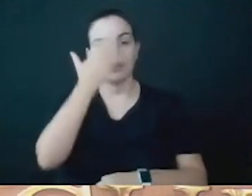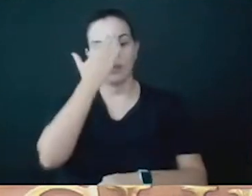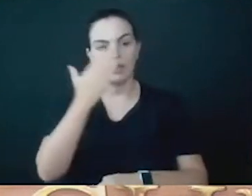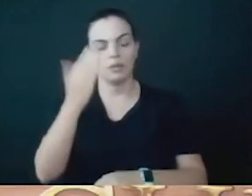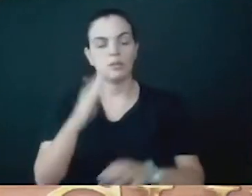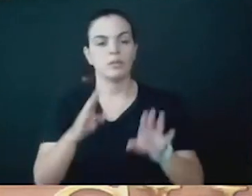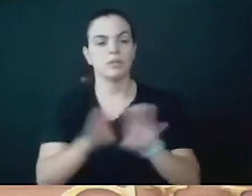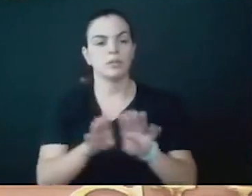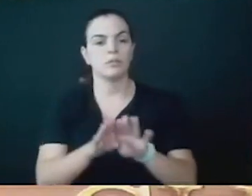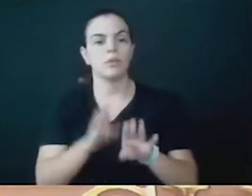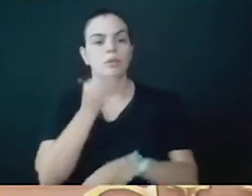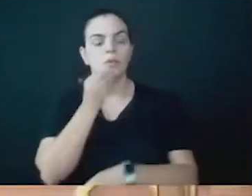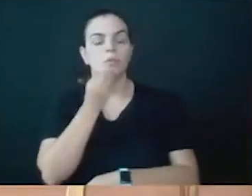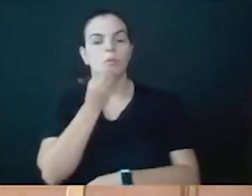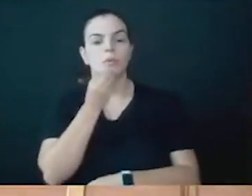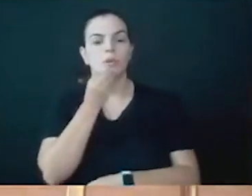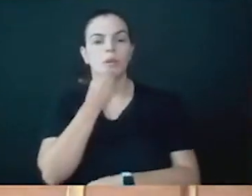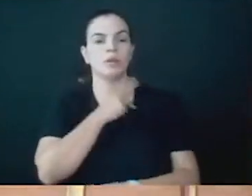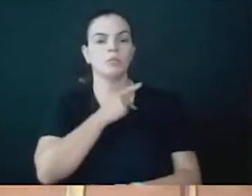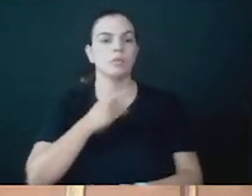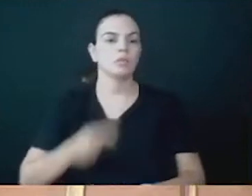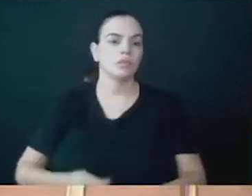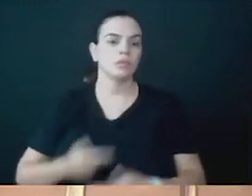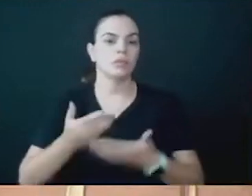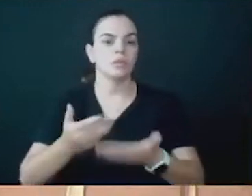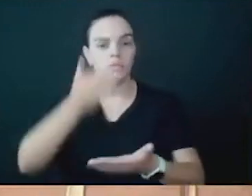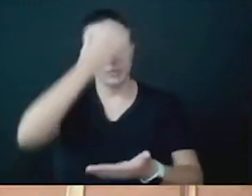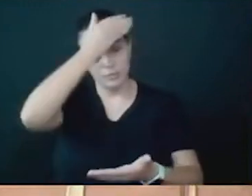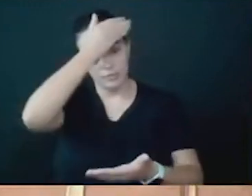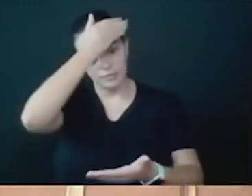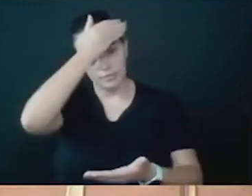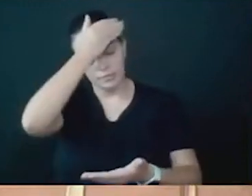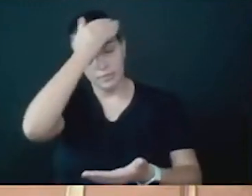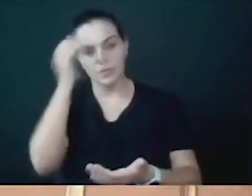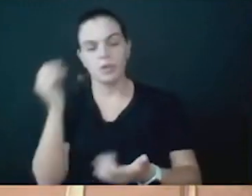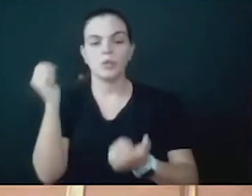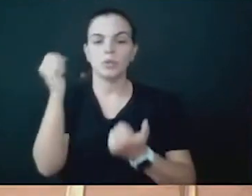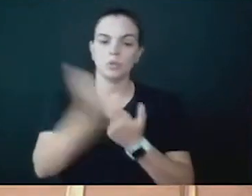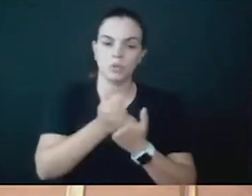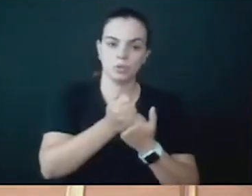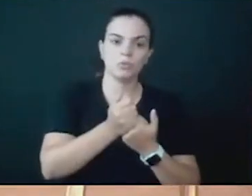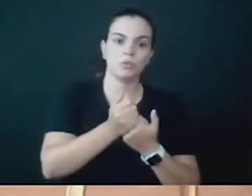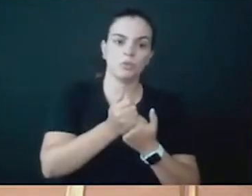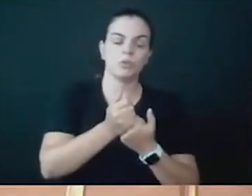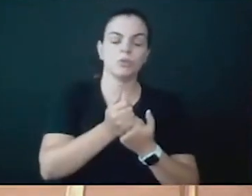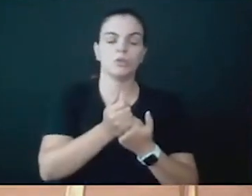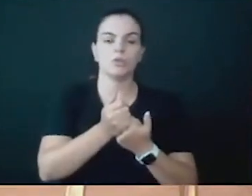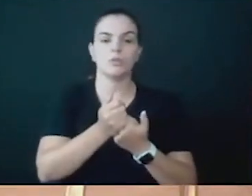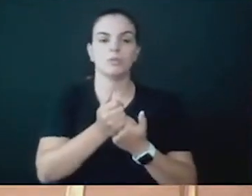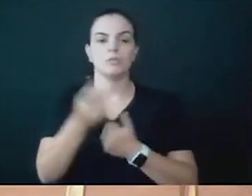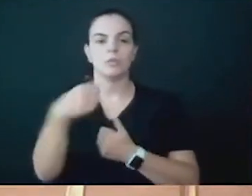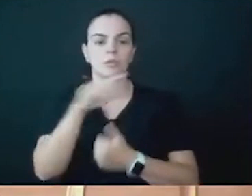a oportunidade, presidente, de reservar esse espaço e todos os vereadores que cederam esta sessão para